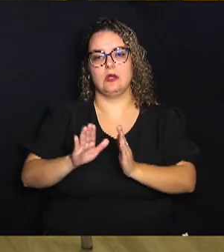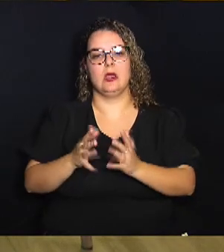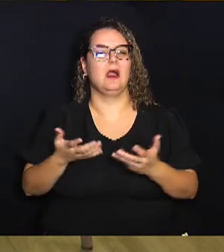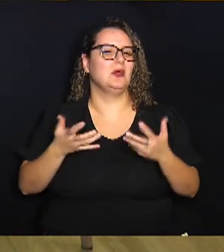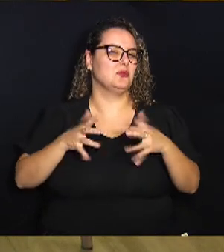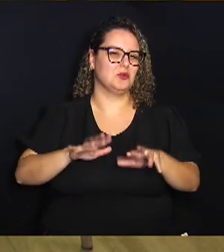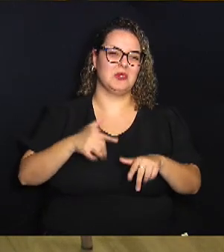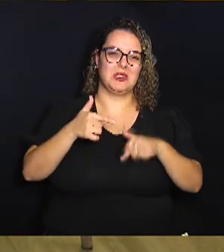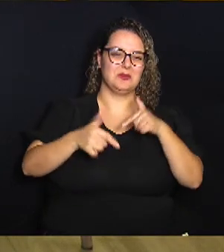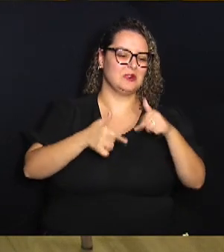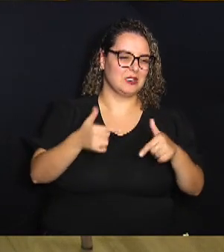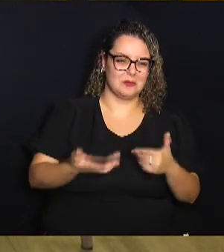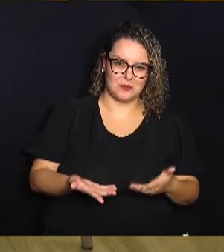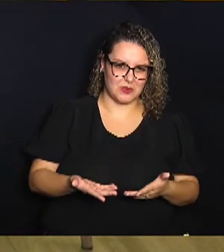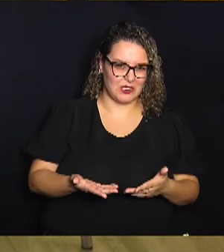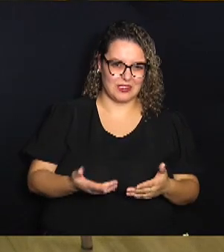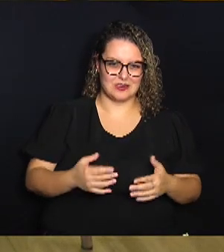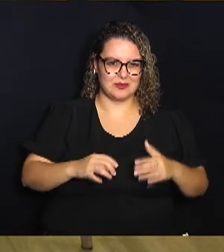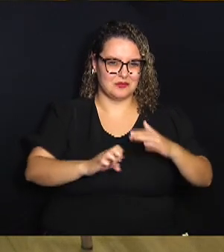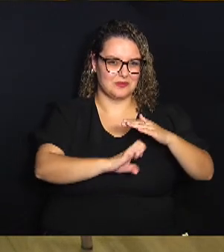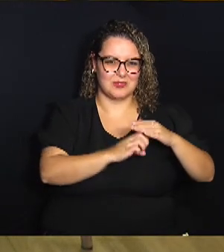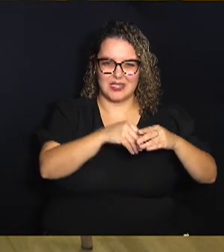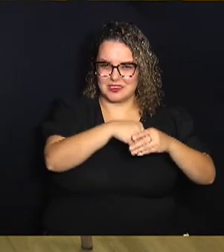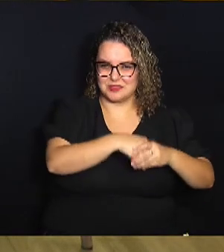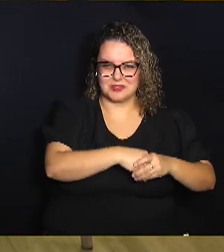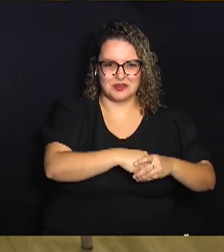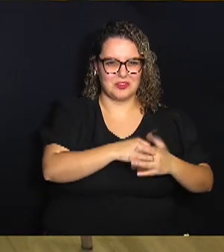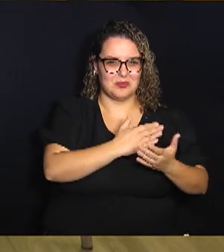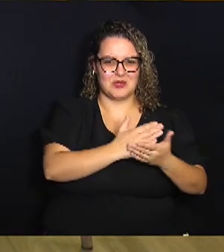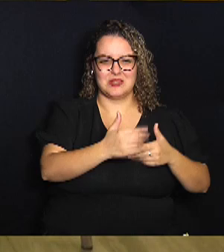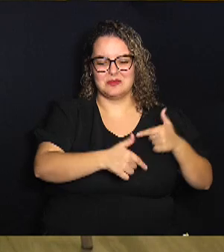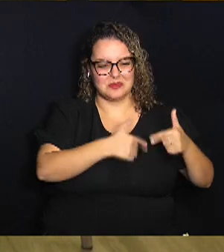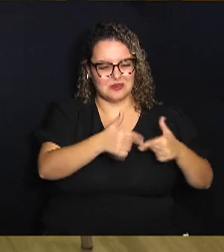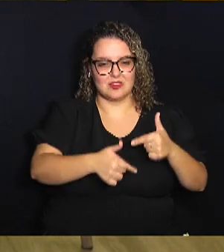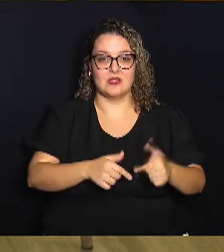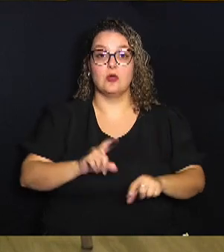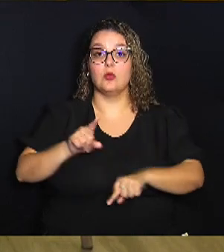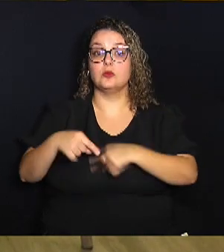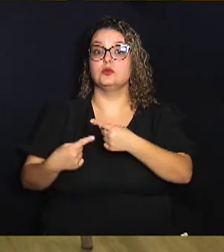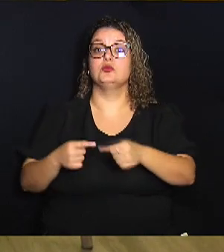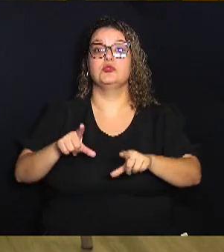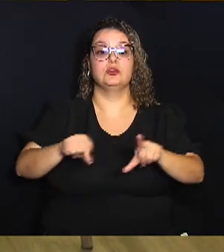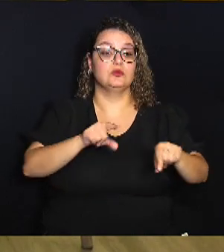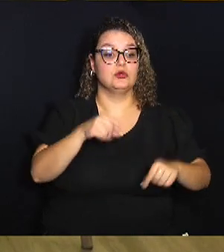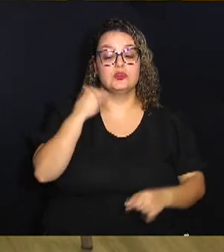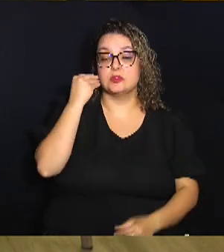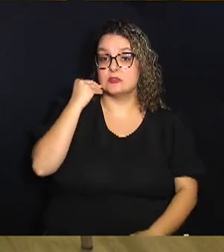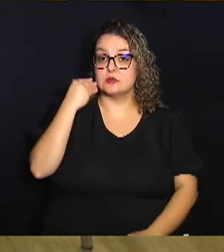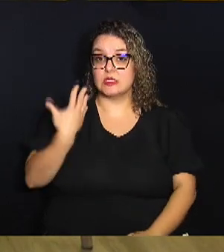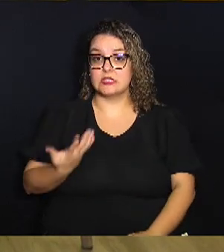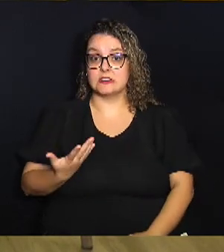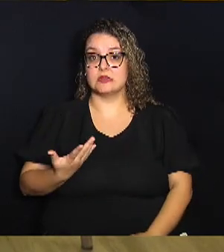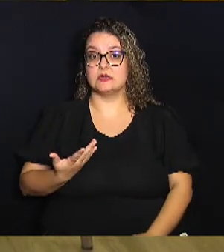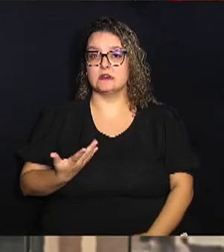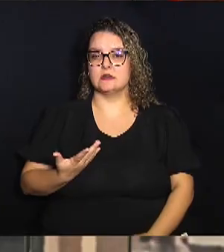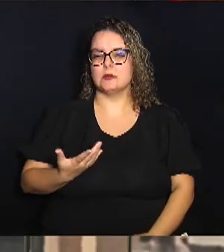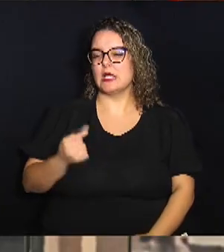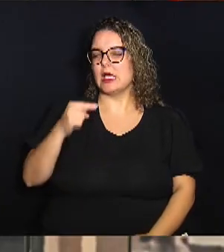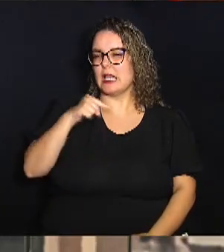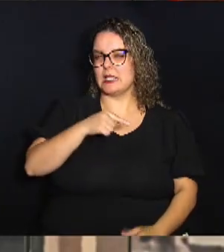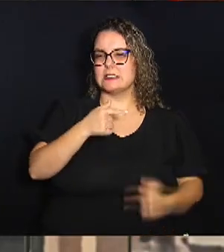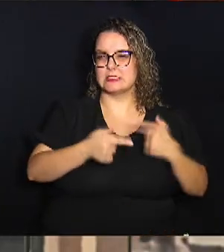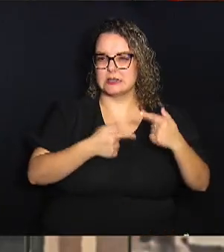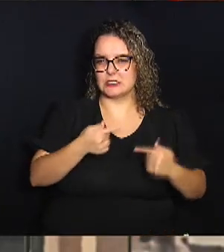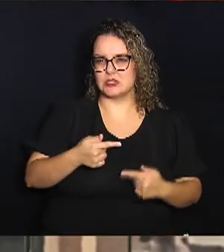mais trabalhar na empresa, começar a carreira, eu quero ter outros experimentos. Essa